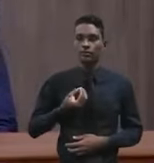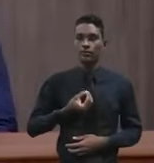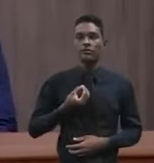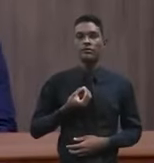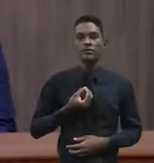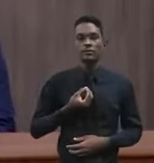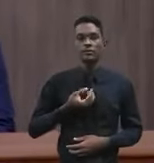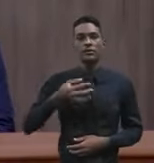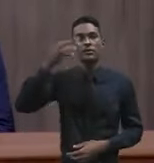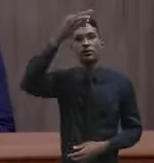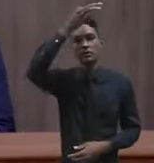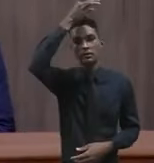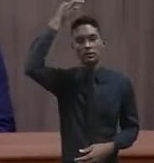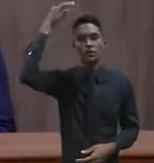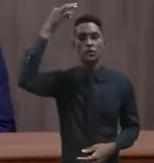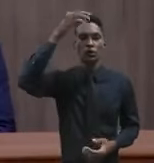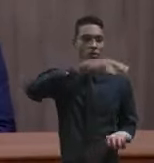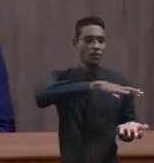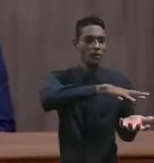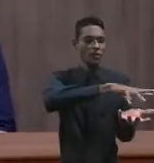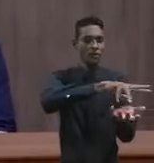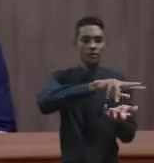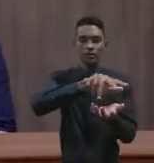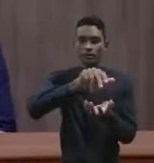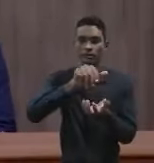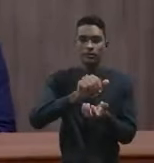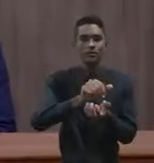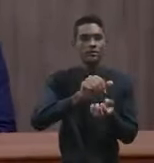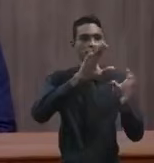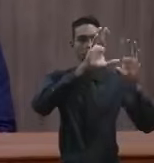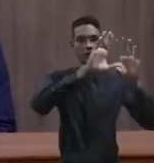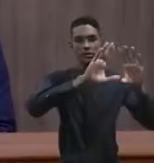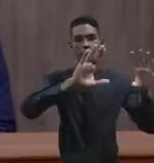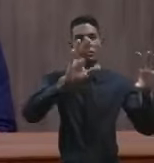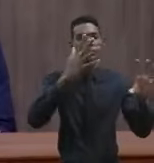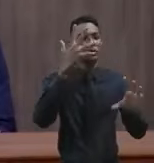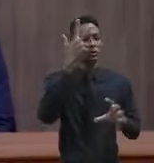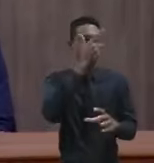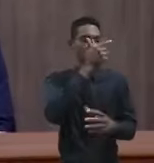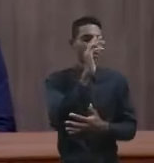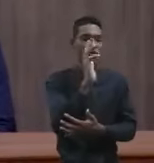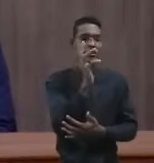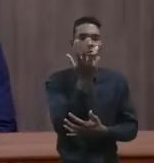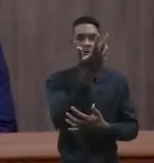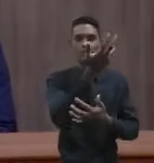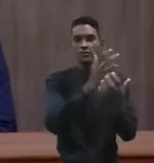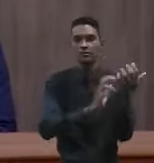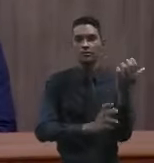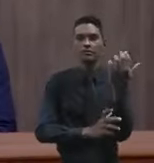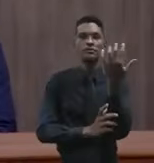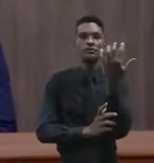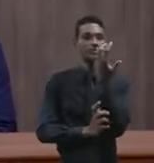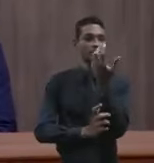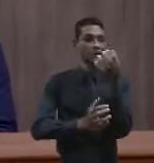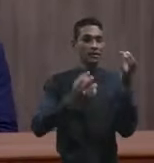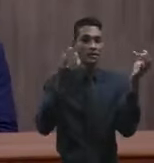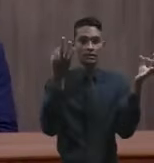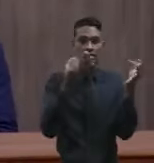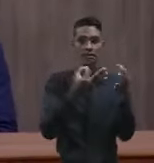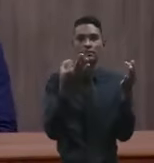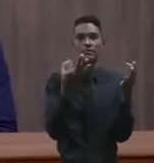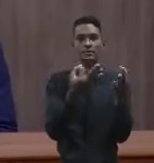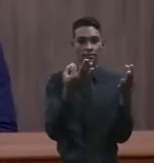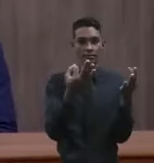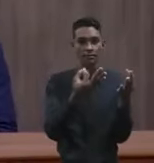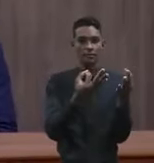O universo, a terra, com toda a sua beleza, a sua harmonia, a sua perfeição, a